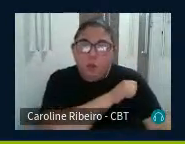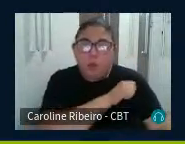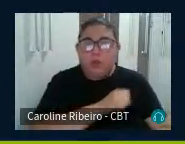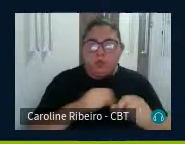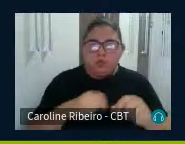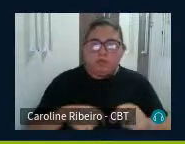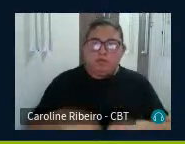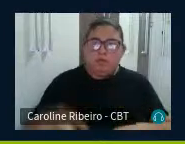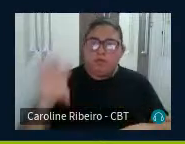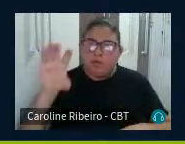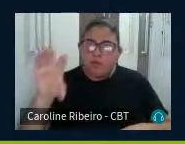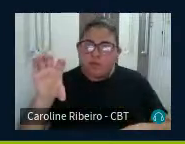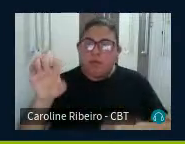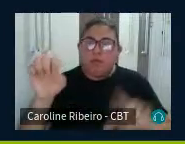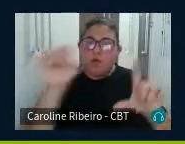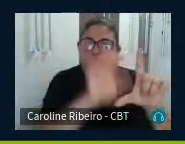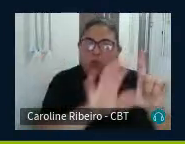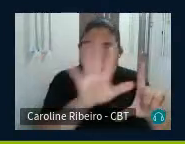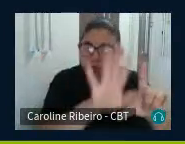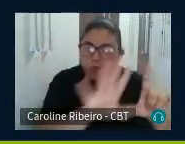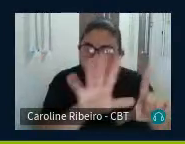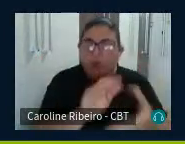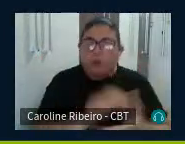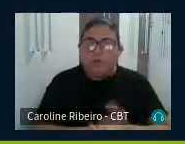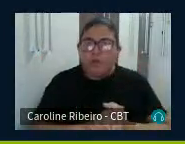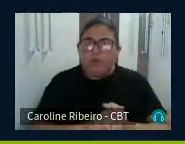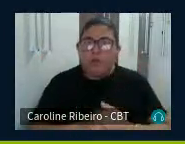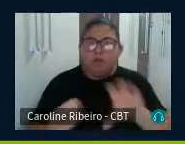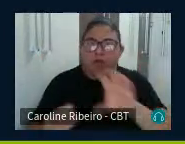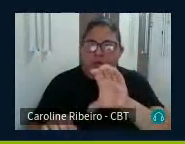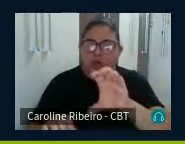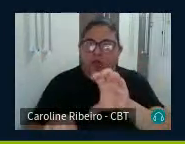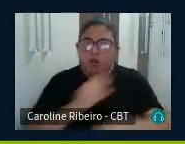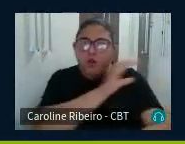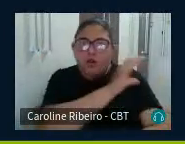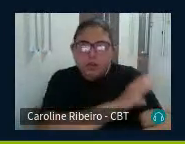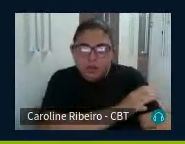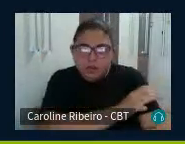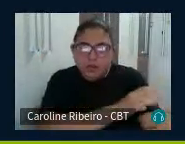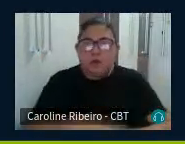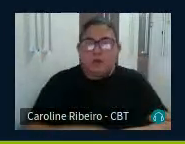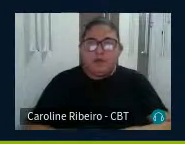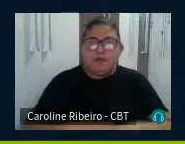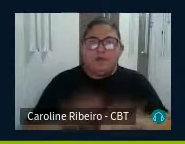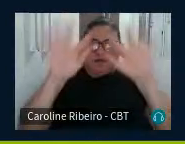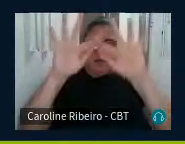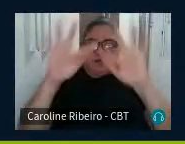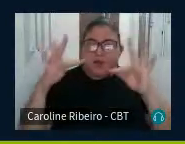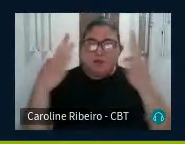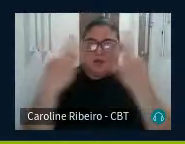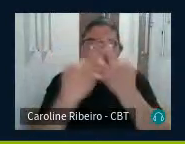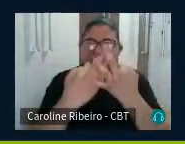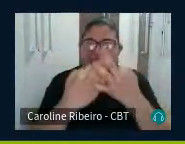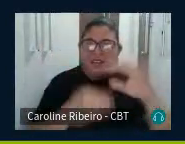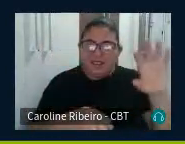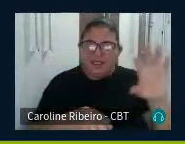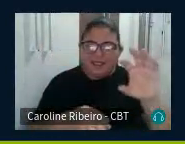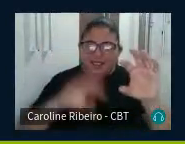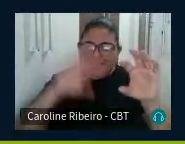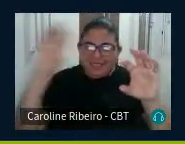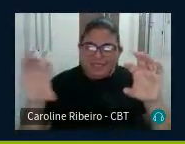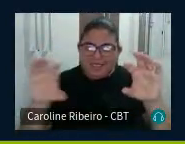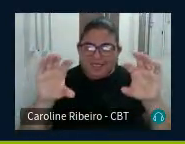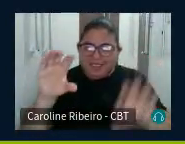está o professor, coordenador, a família, os vários setores do Campus